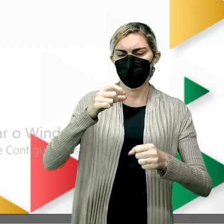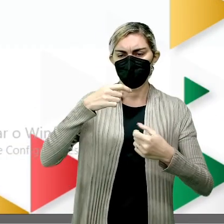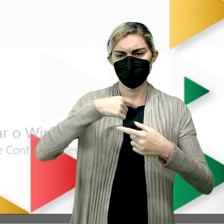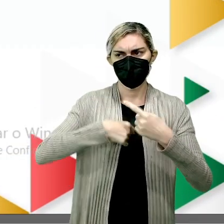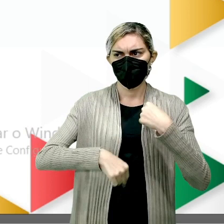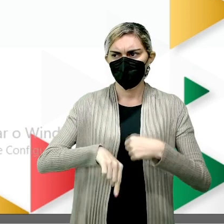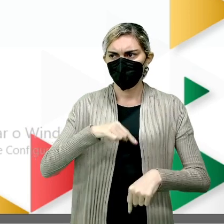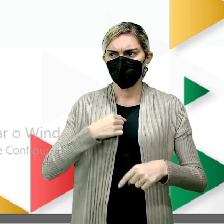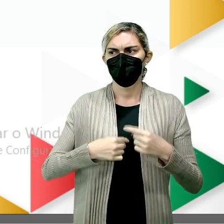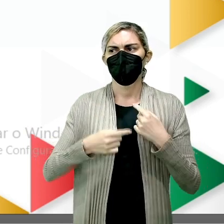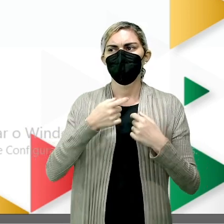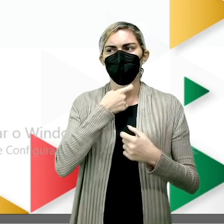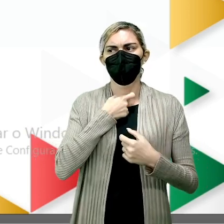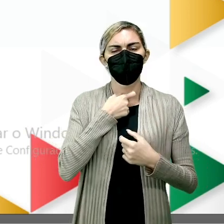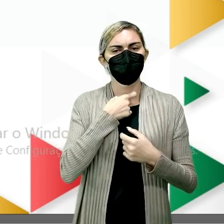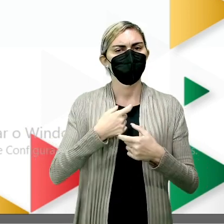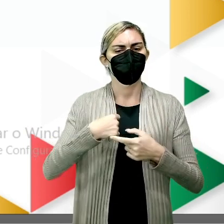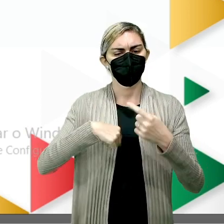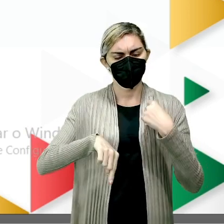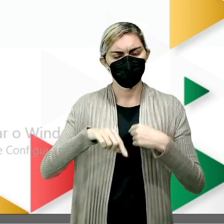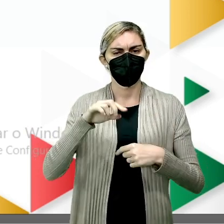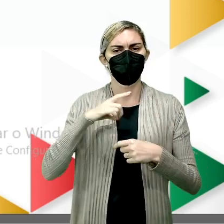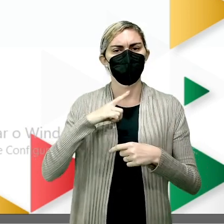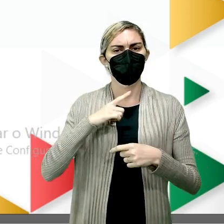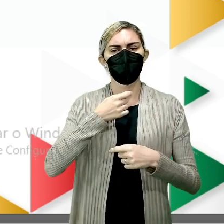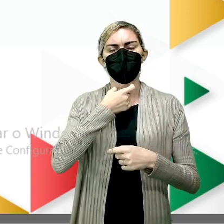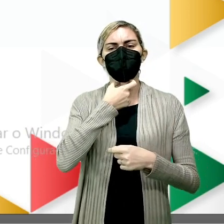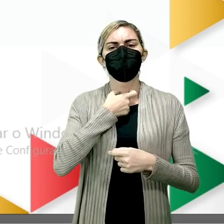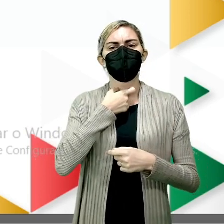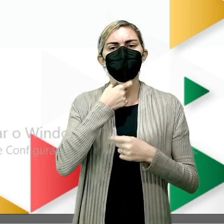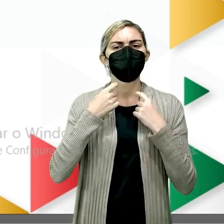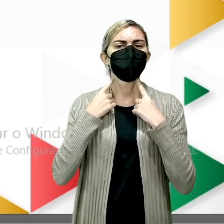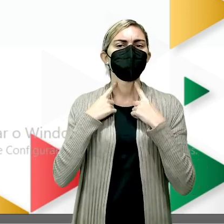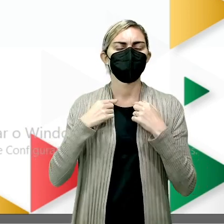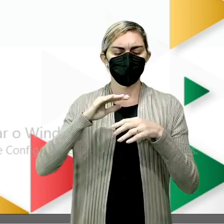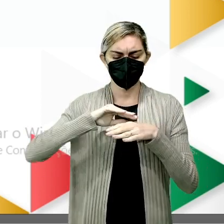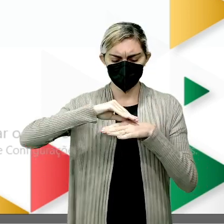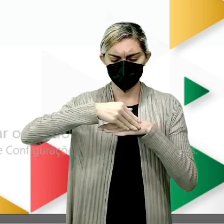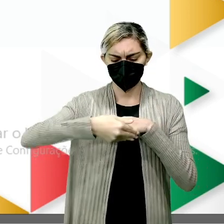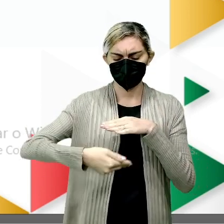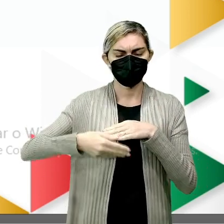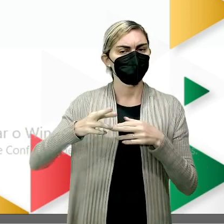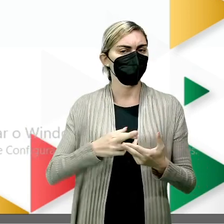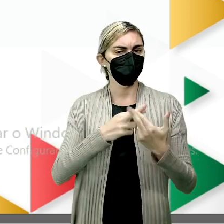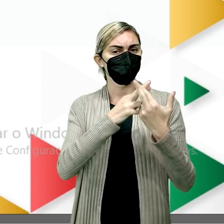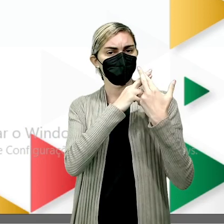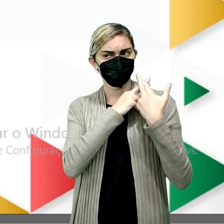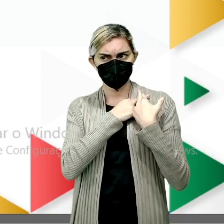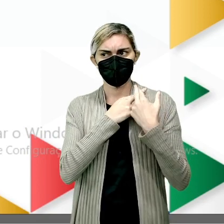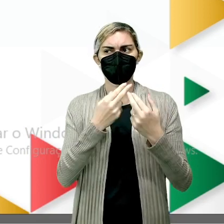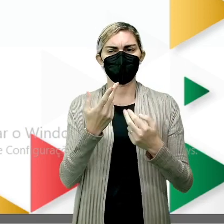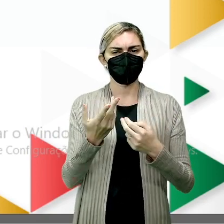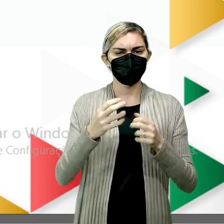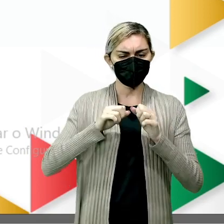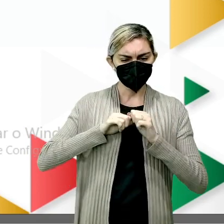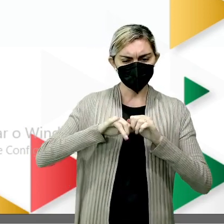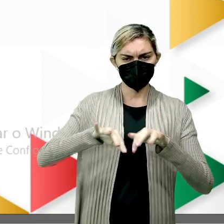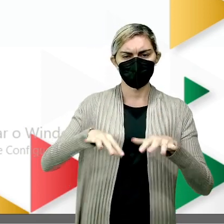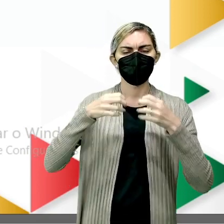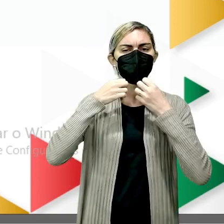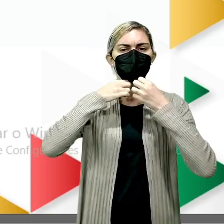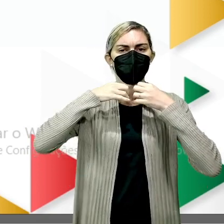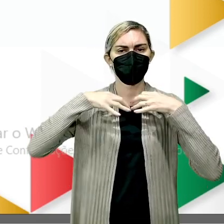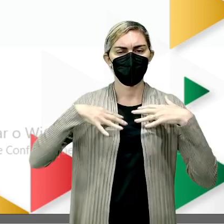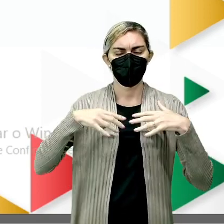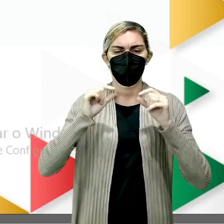o sistema, na verdade, ele vai ser formado por glândulas e tecidos que são responsáveis por liberar